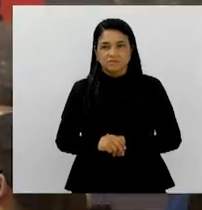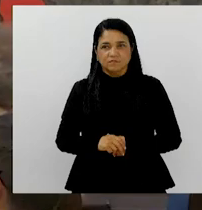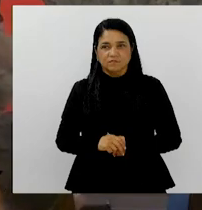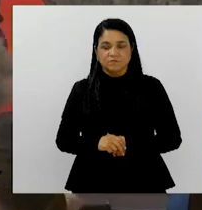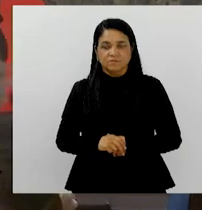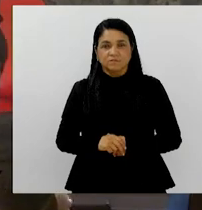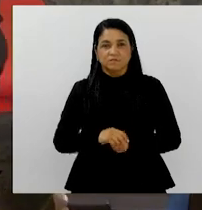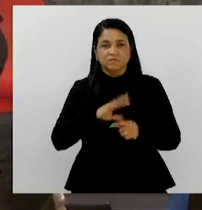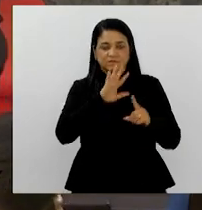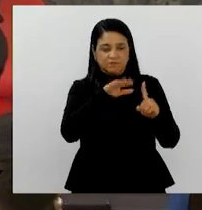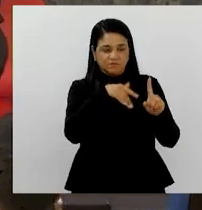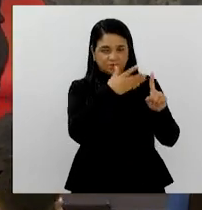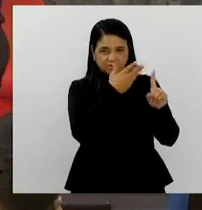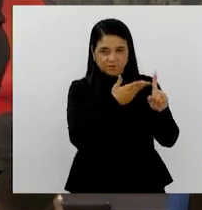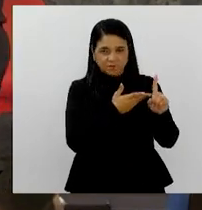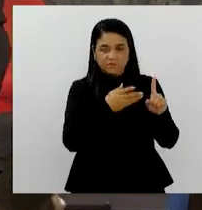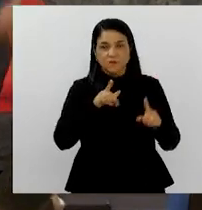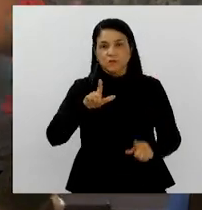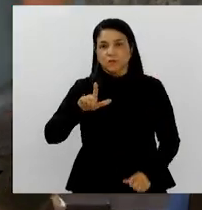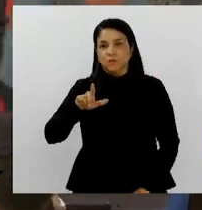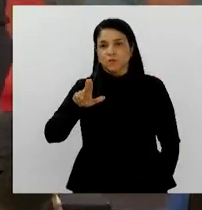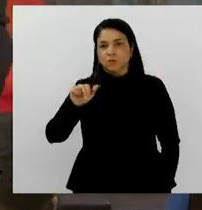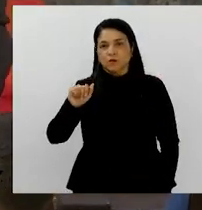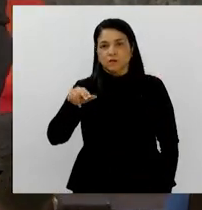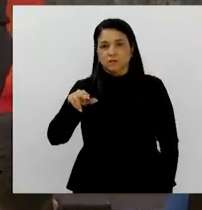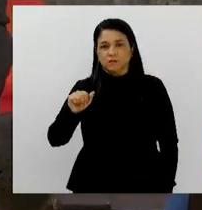Próxima agraciada, Luana